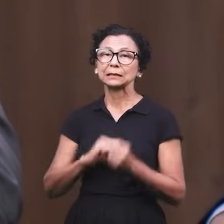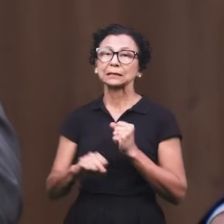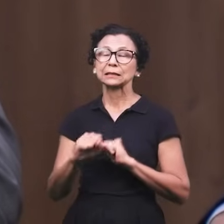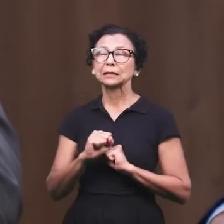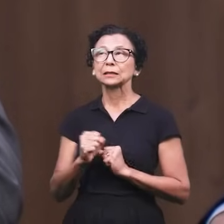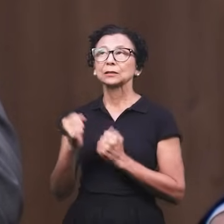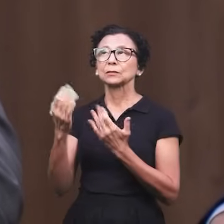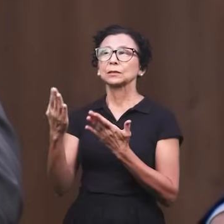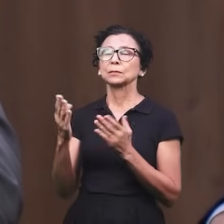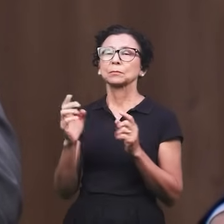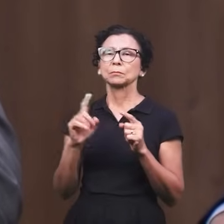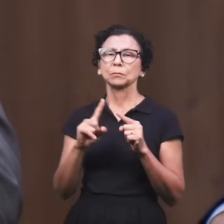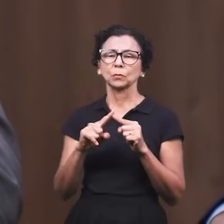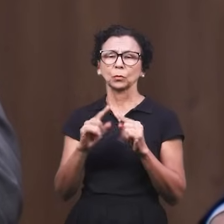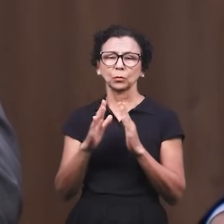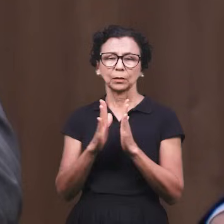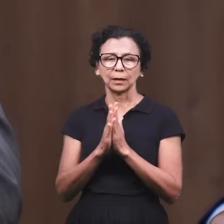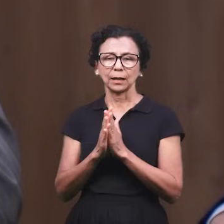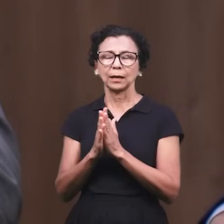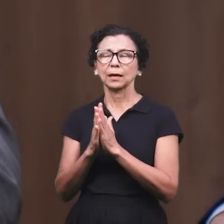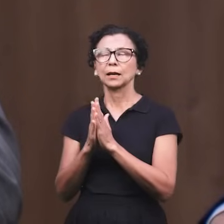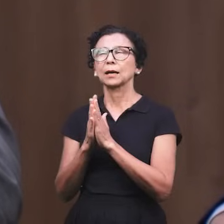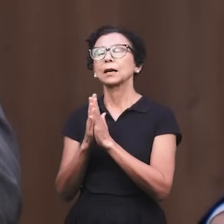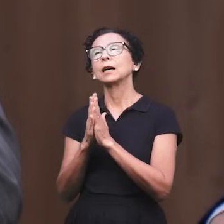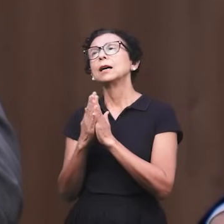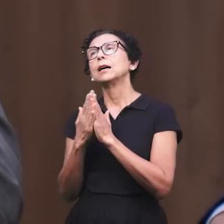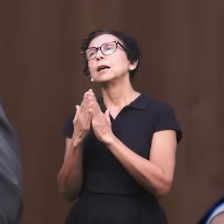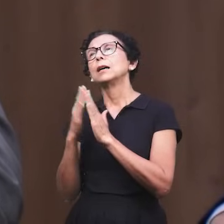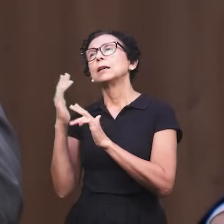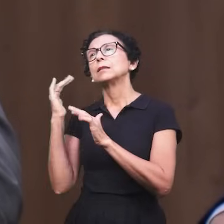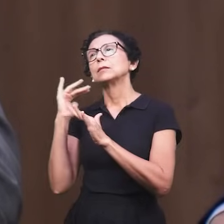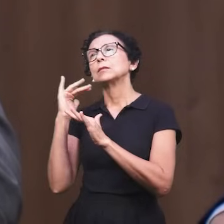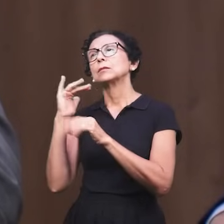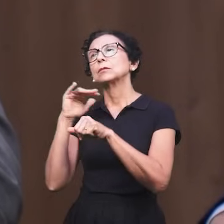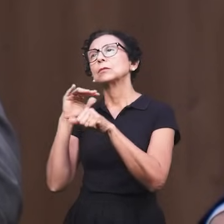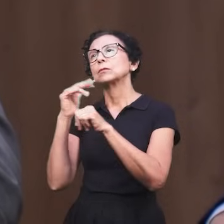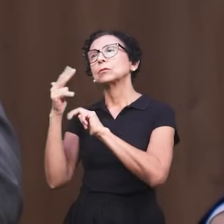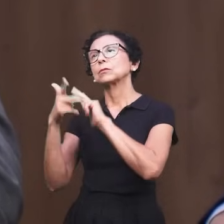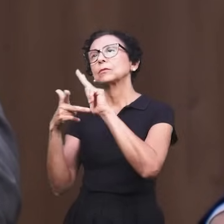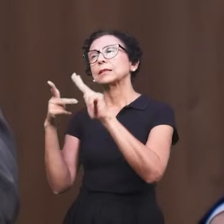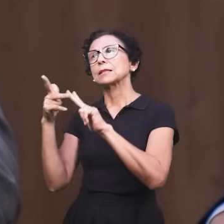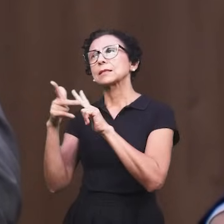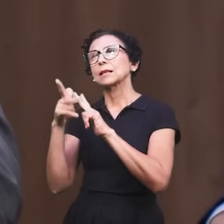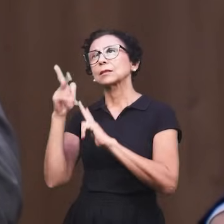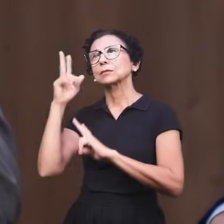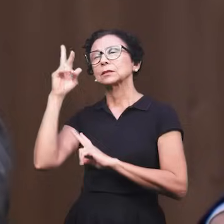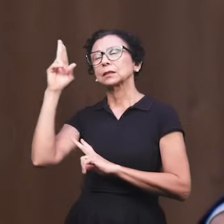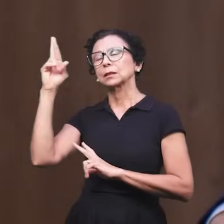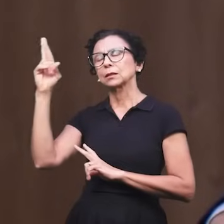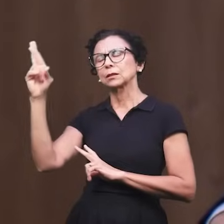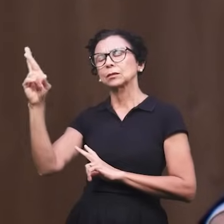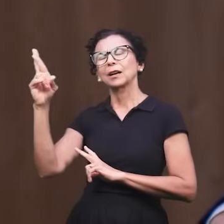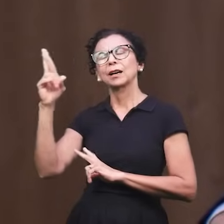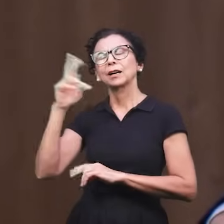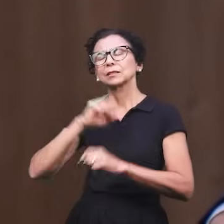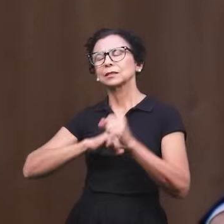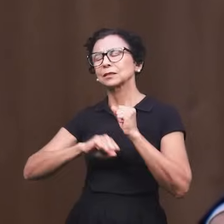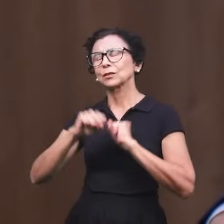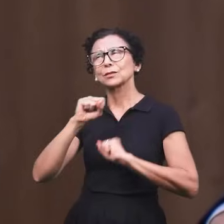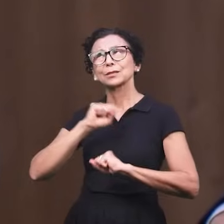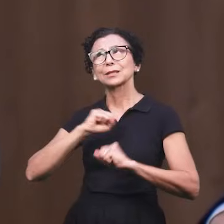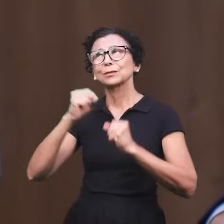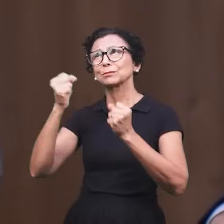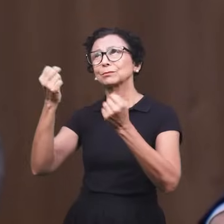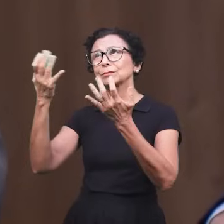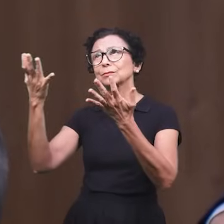Você pode orar, conversar com o Senhor, ouvir a voz do Senhor, E essa ansiedade você lança sobre ele.